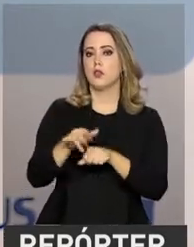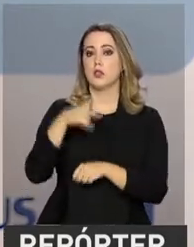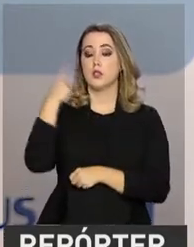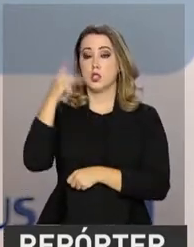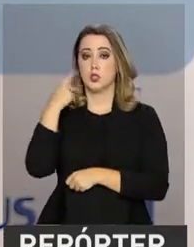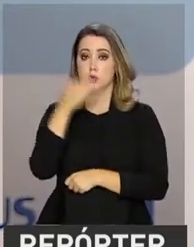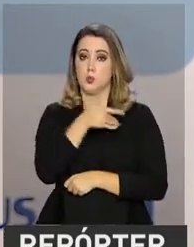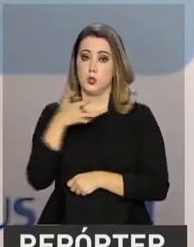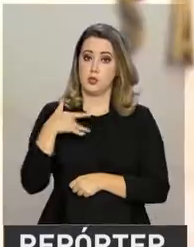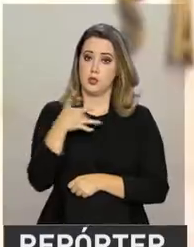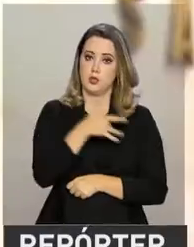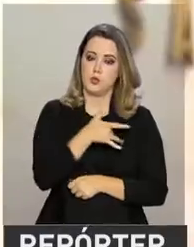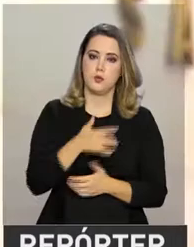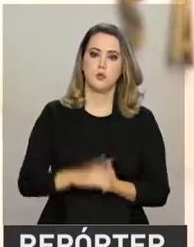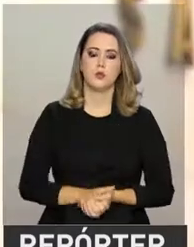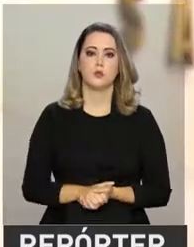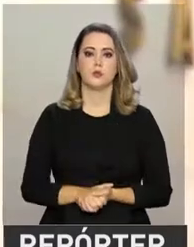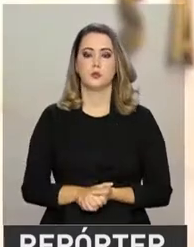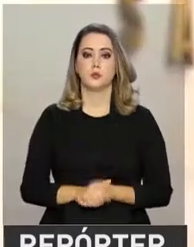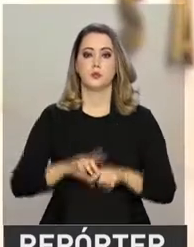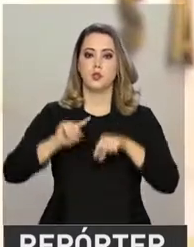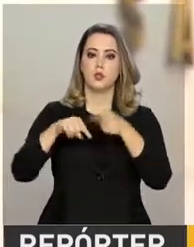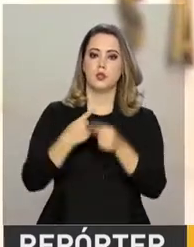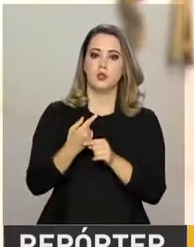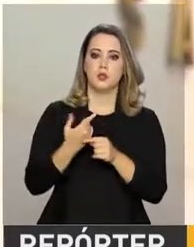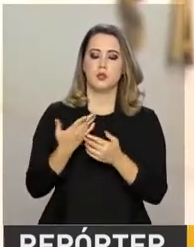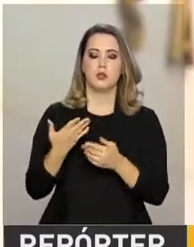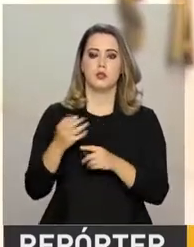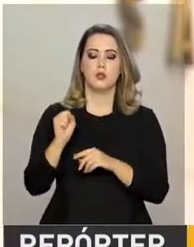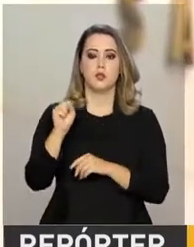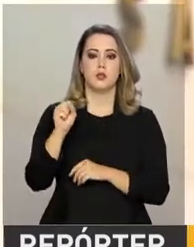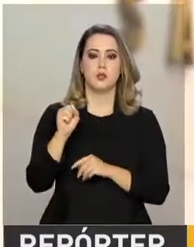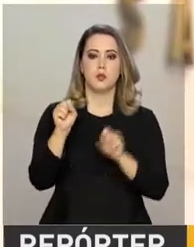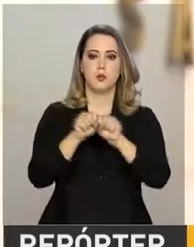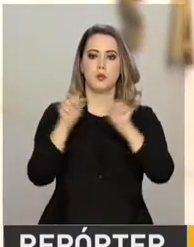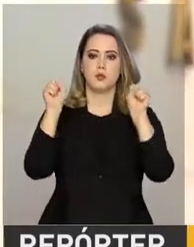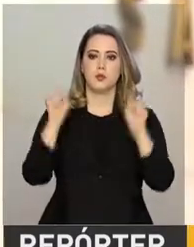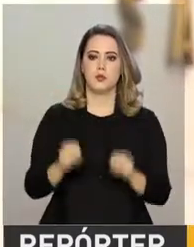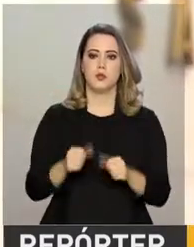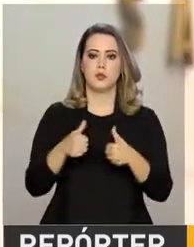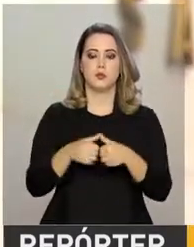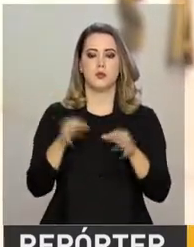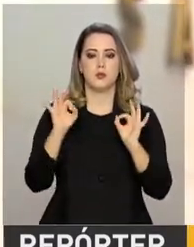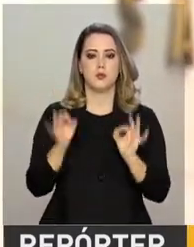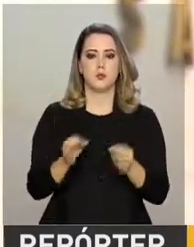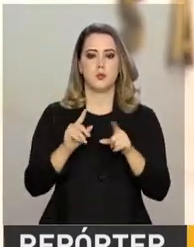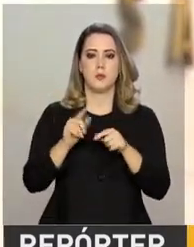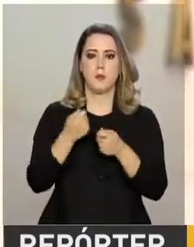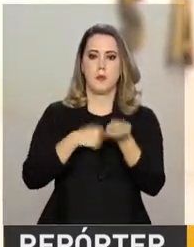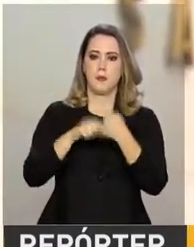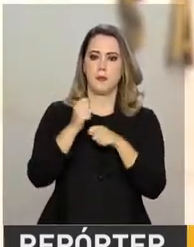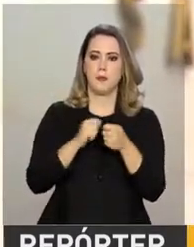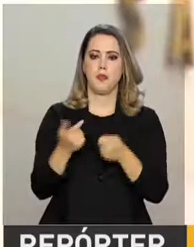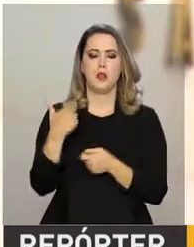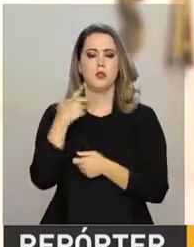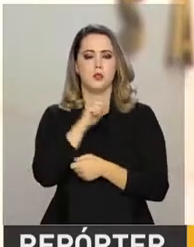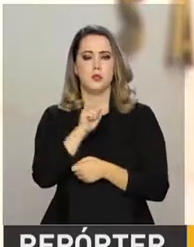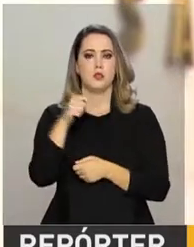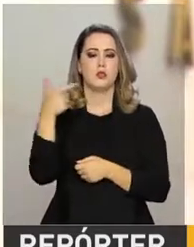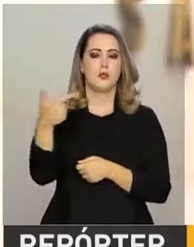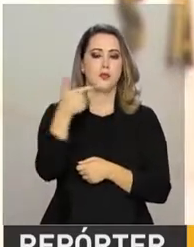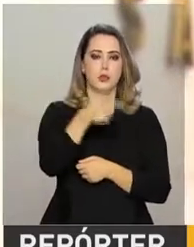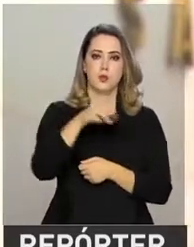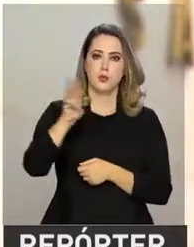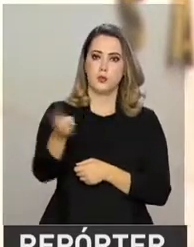que o brasil possa ser após a implementação do sistema a economia no sistema único de saúde deve chegar a 22 bilhões